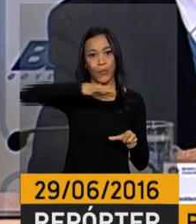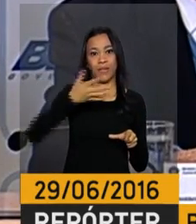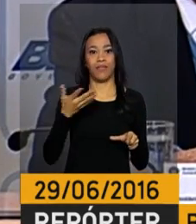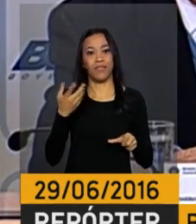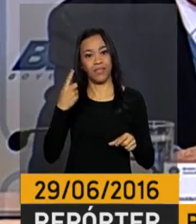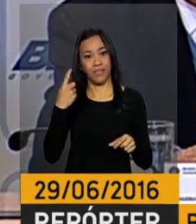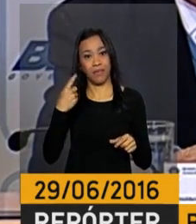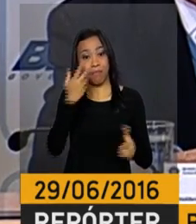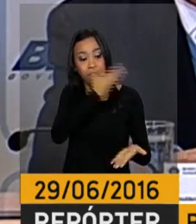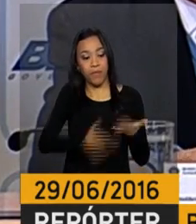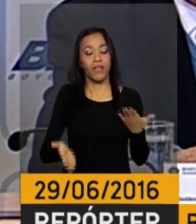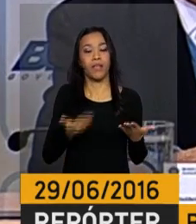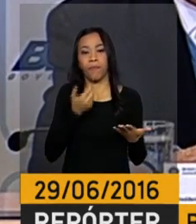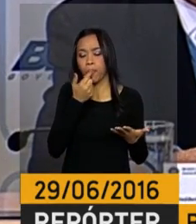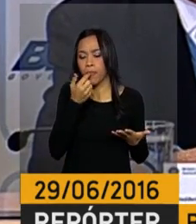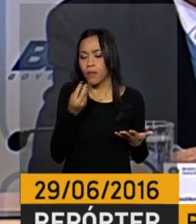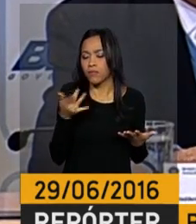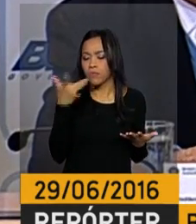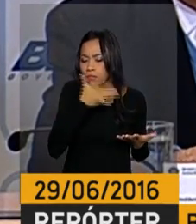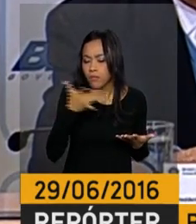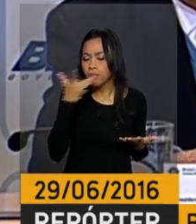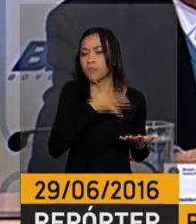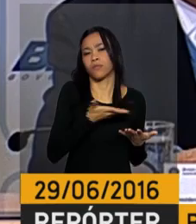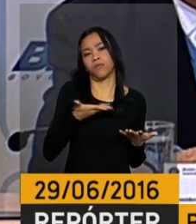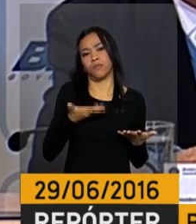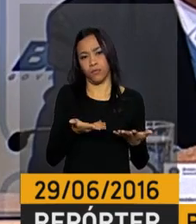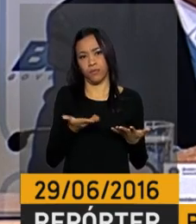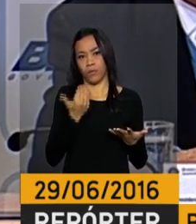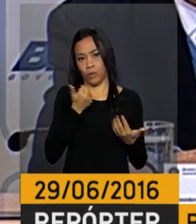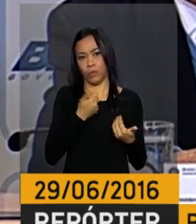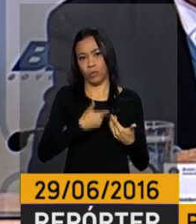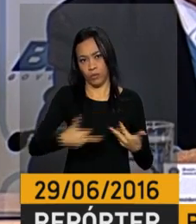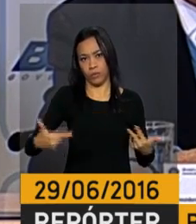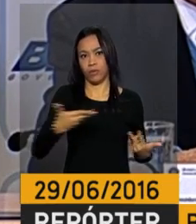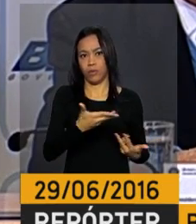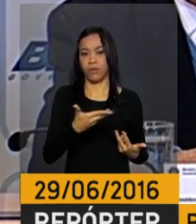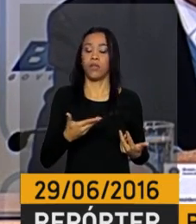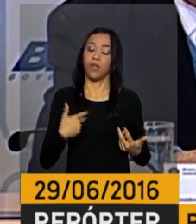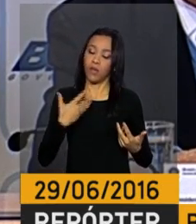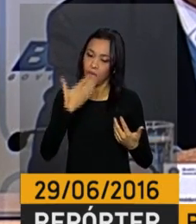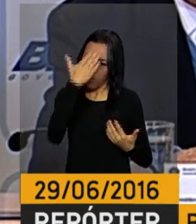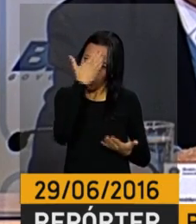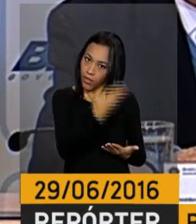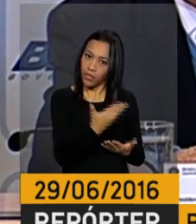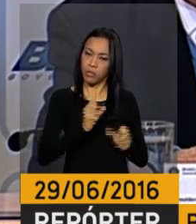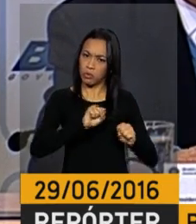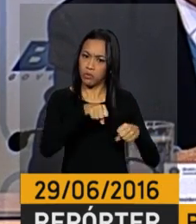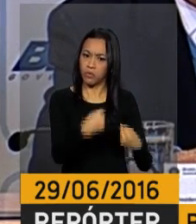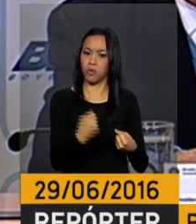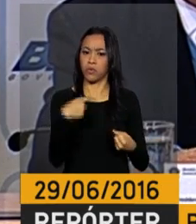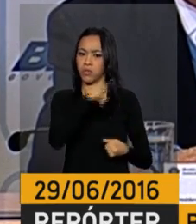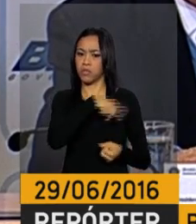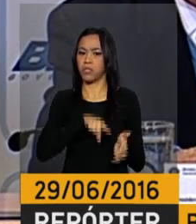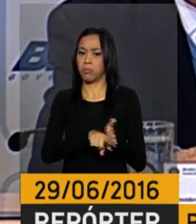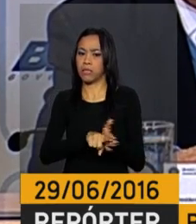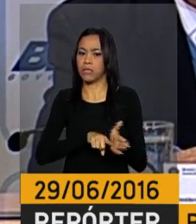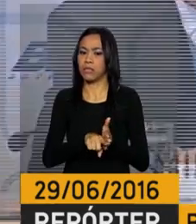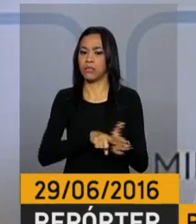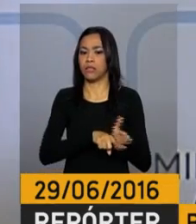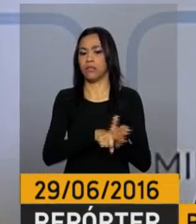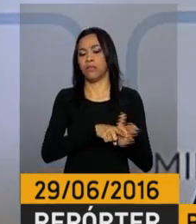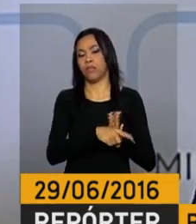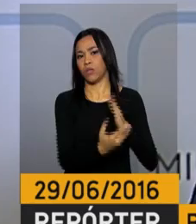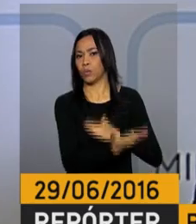o o o sabor o paladar do Consumidor então Agradeço o esforço o investimento que vocês fazem pesquis em desenvolvimento para que